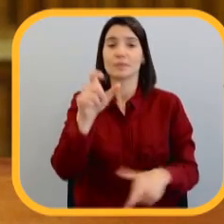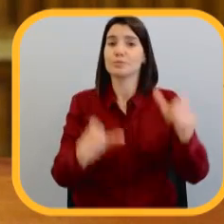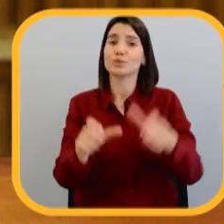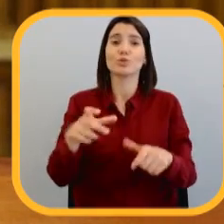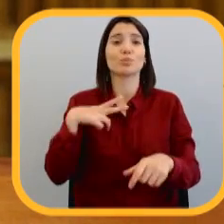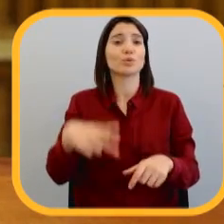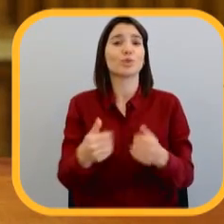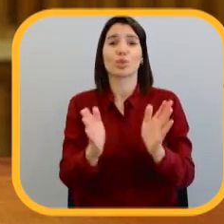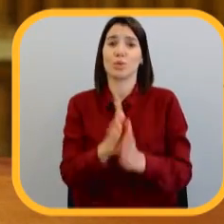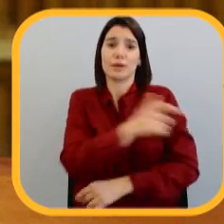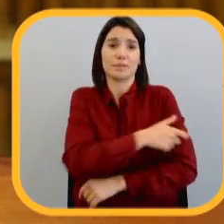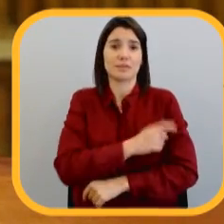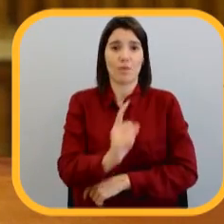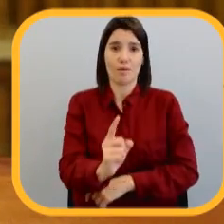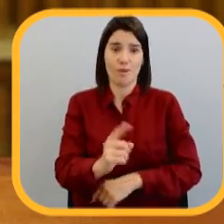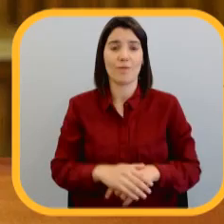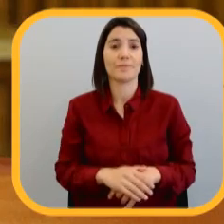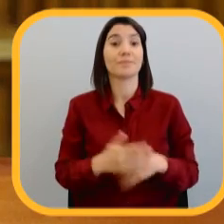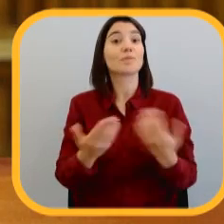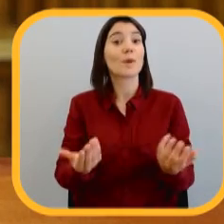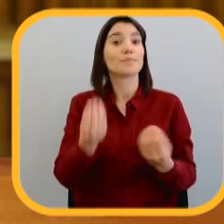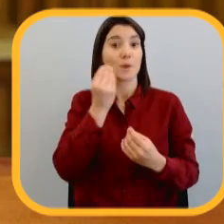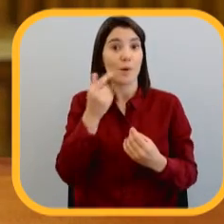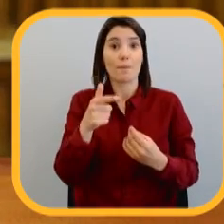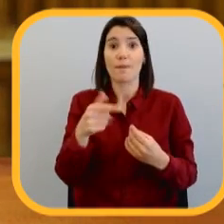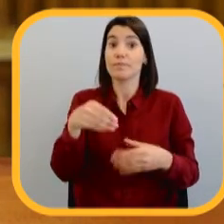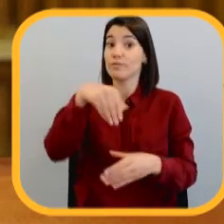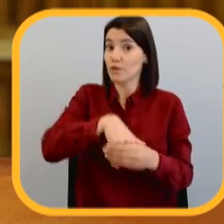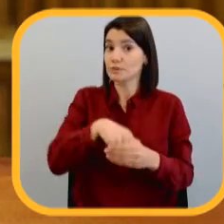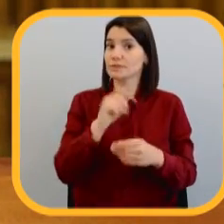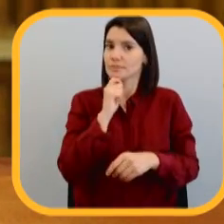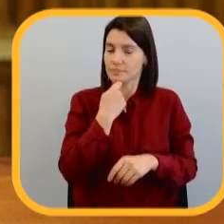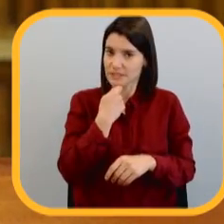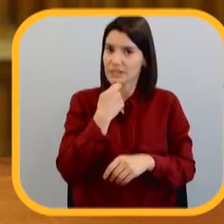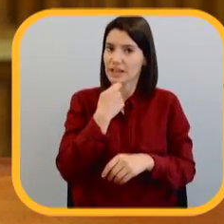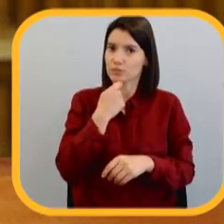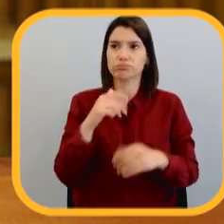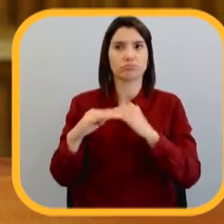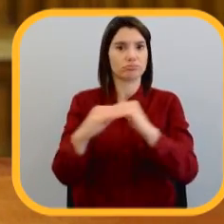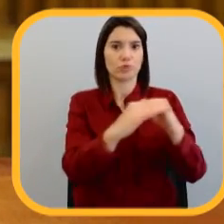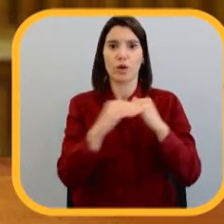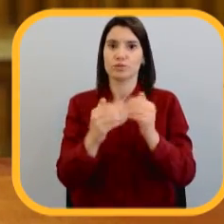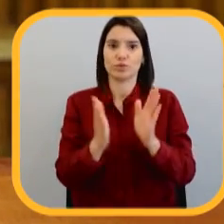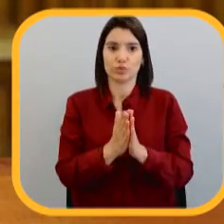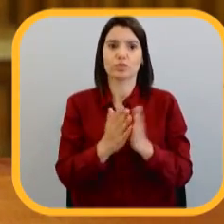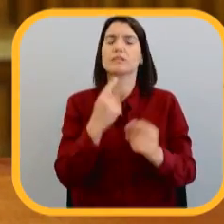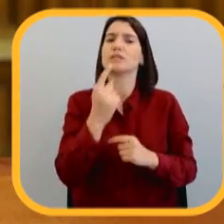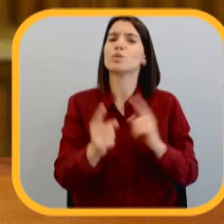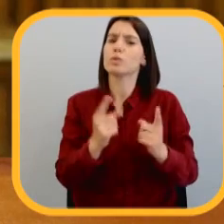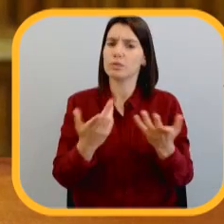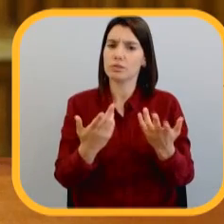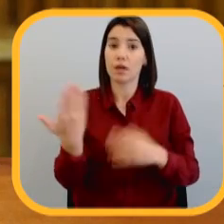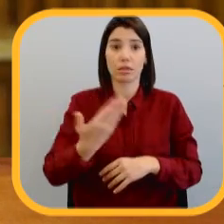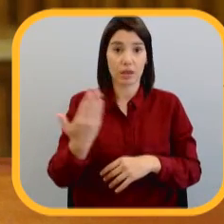todos os cidadãos portugueses. Estes deputados são eleitos através do exercício do voto secreto, por sufrágio universal. E o que